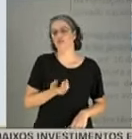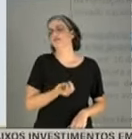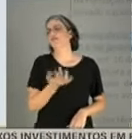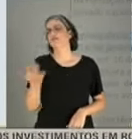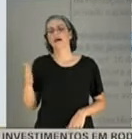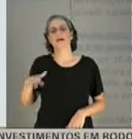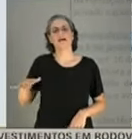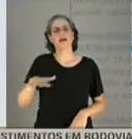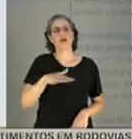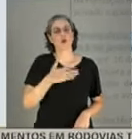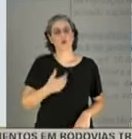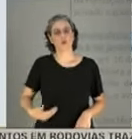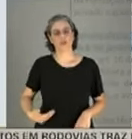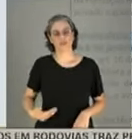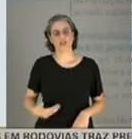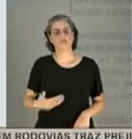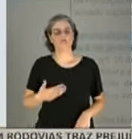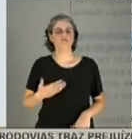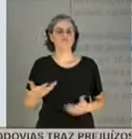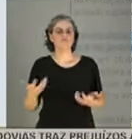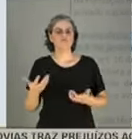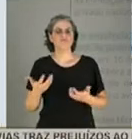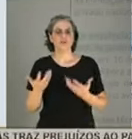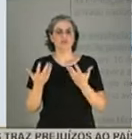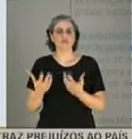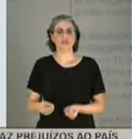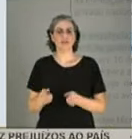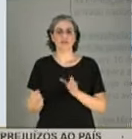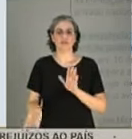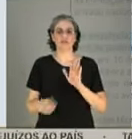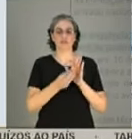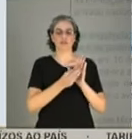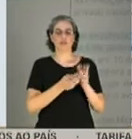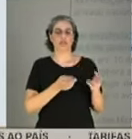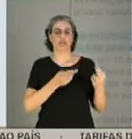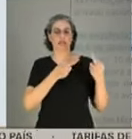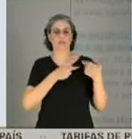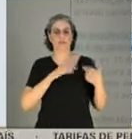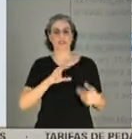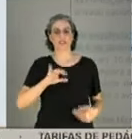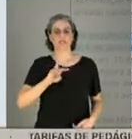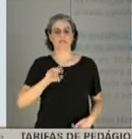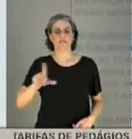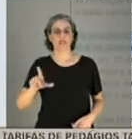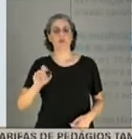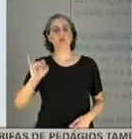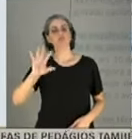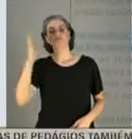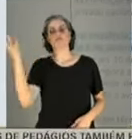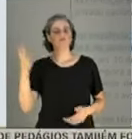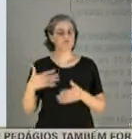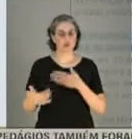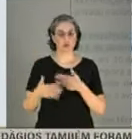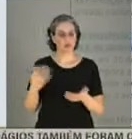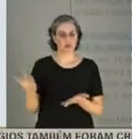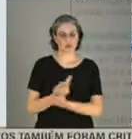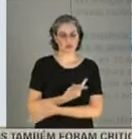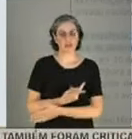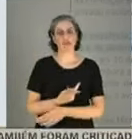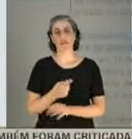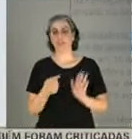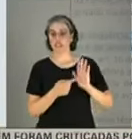do governo, para ser incluído a cláusula de responsabilidade civil por efeitos adversos, que